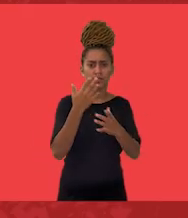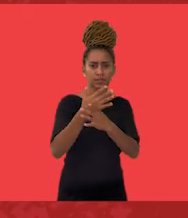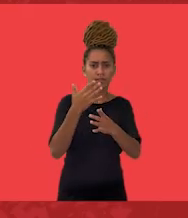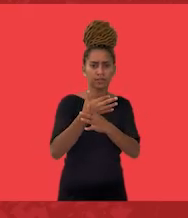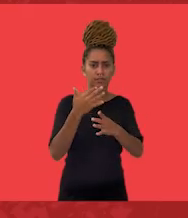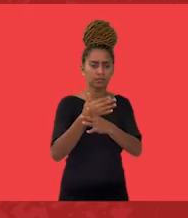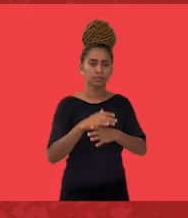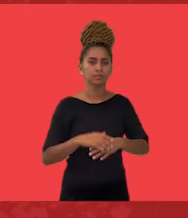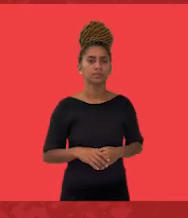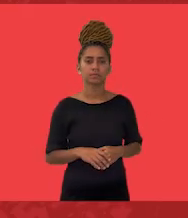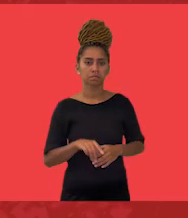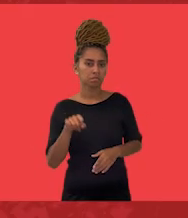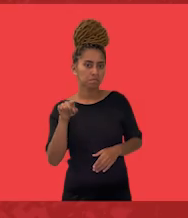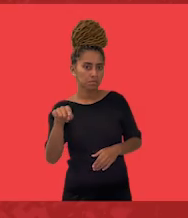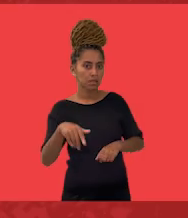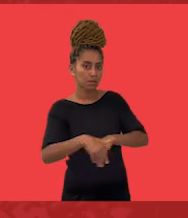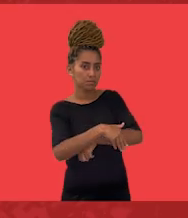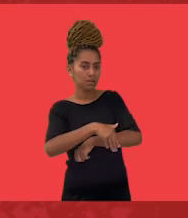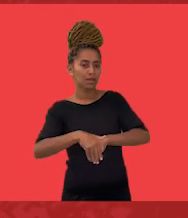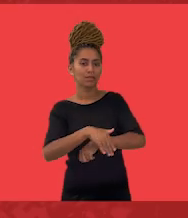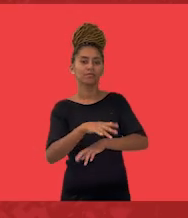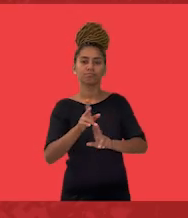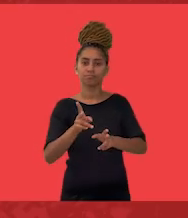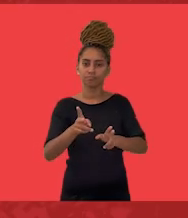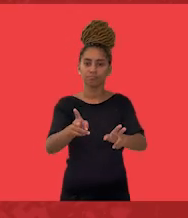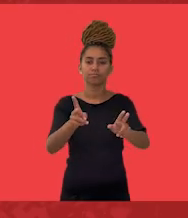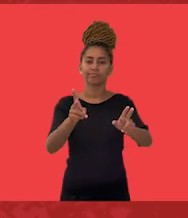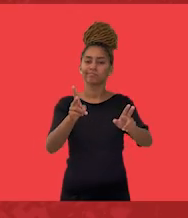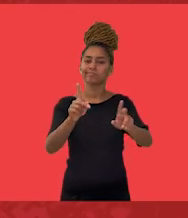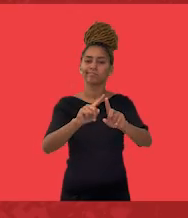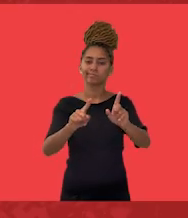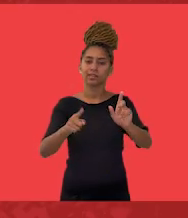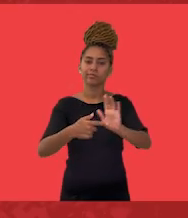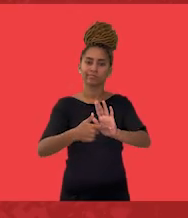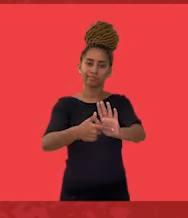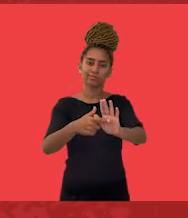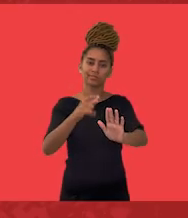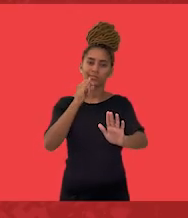automóvel Hudson ao lado da igreja matriz para uma foto de família em